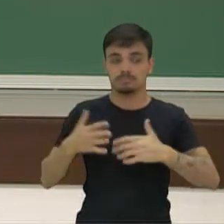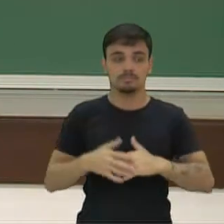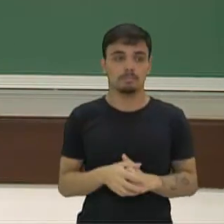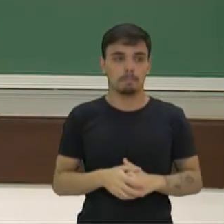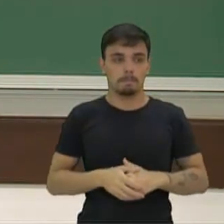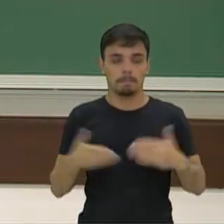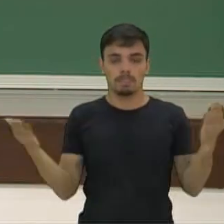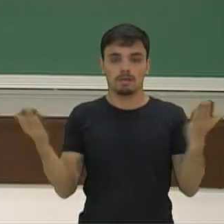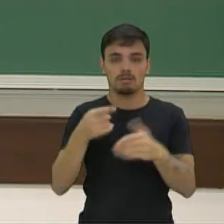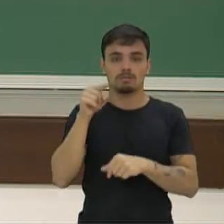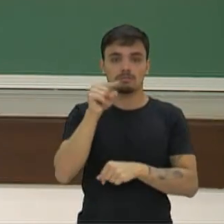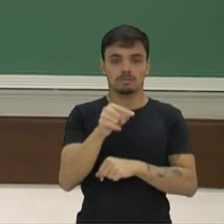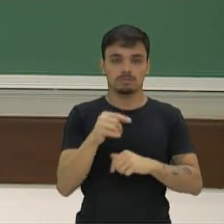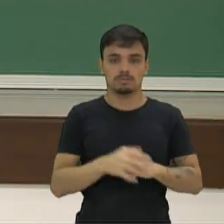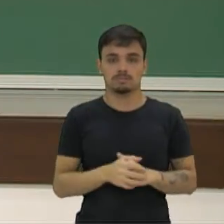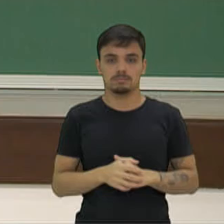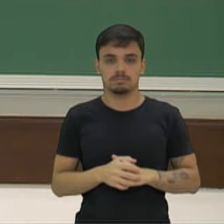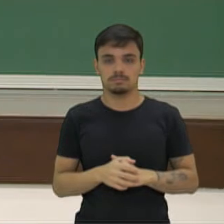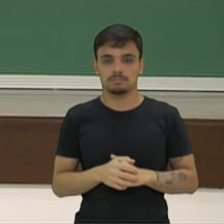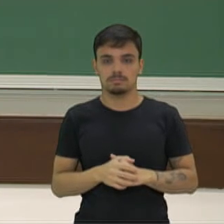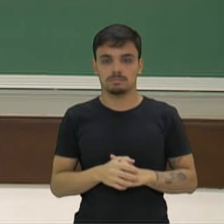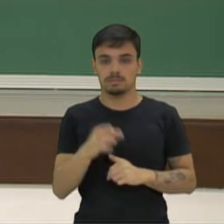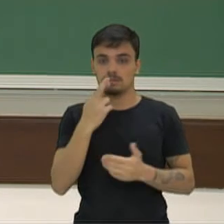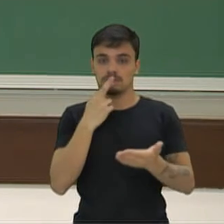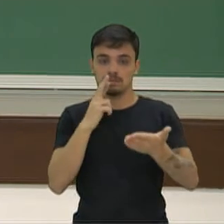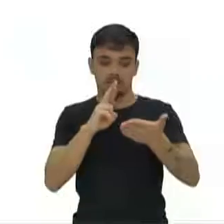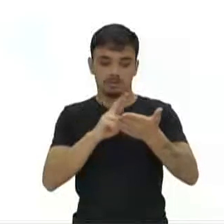Com você. Para você